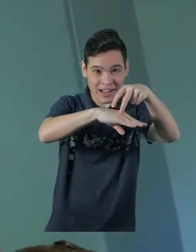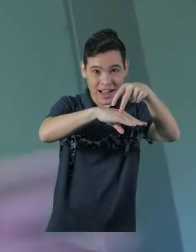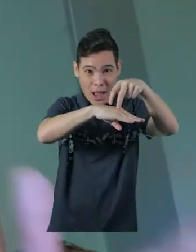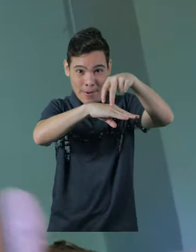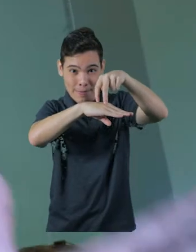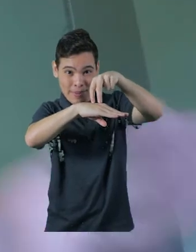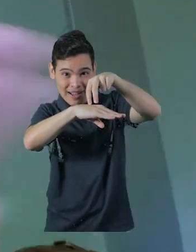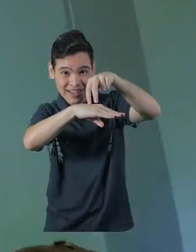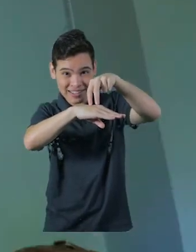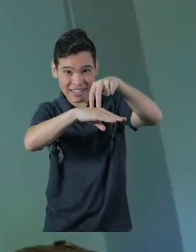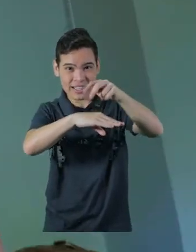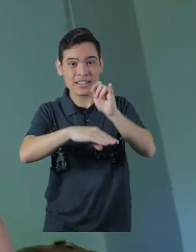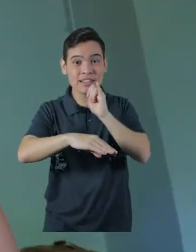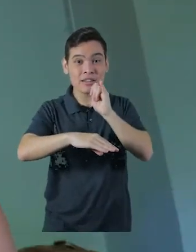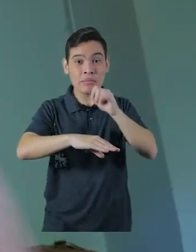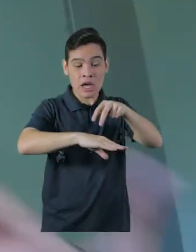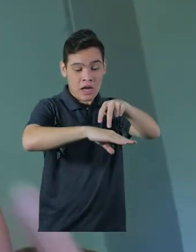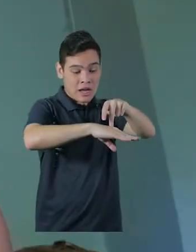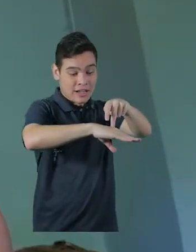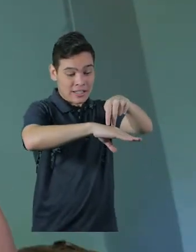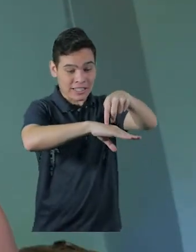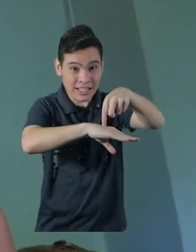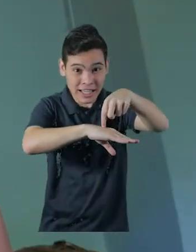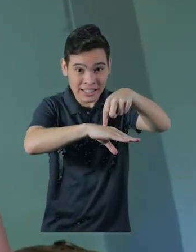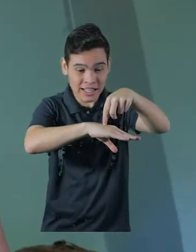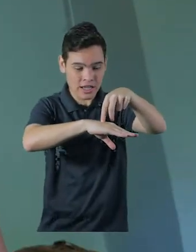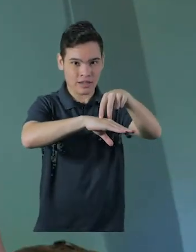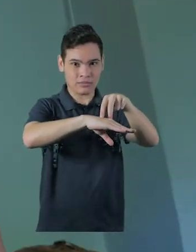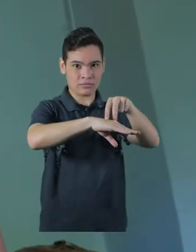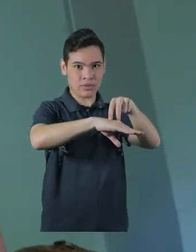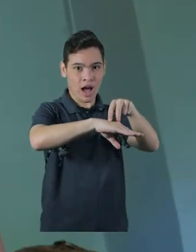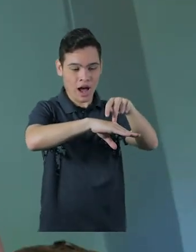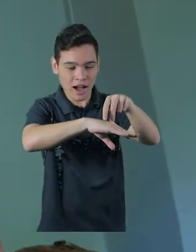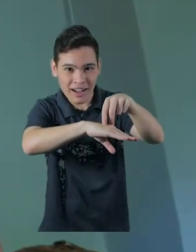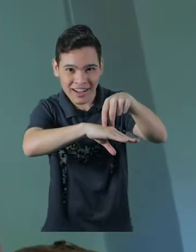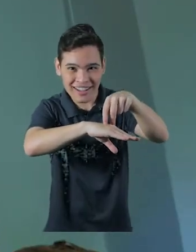momentum, os impulsionamentos, a energia potencial e